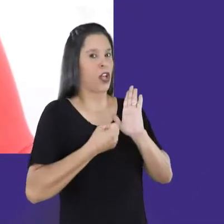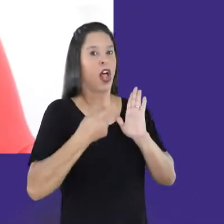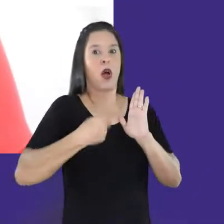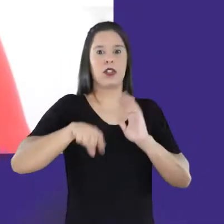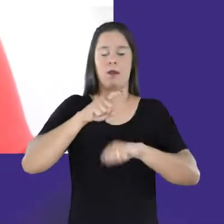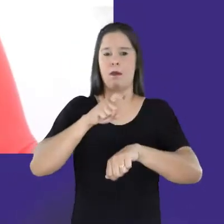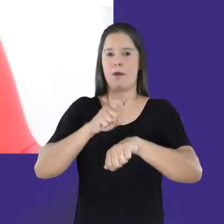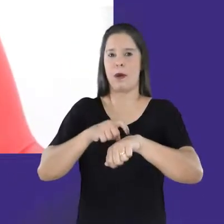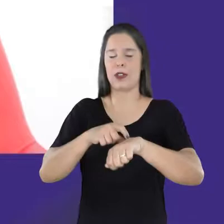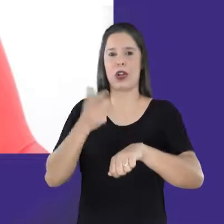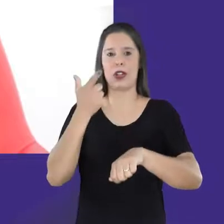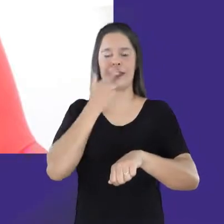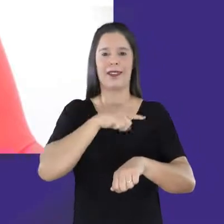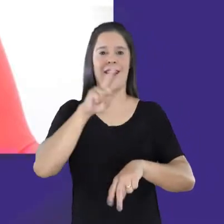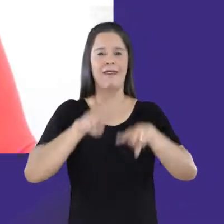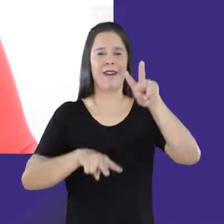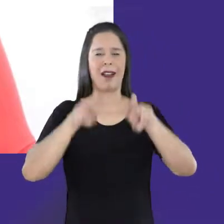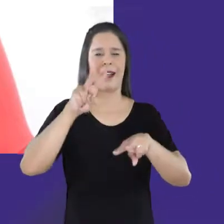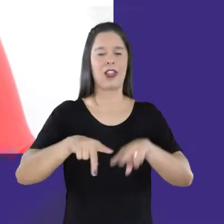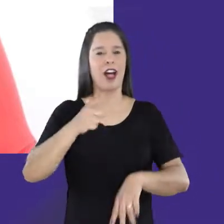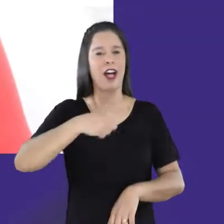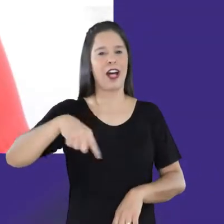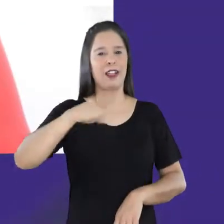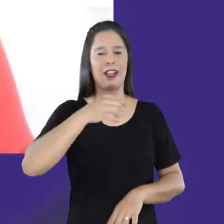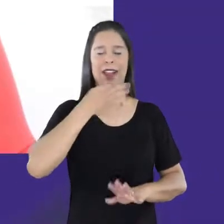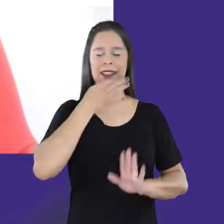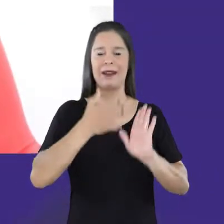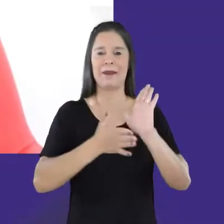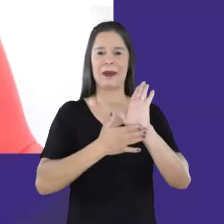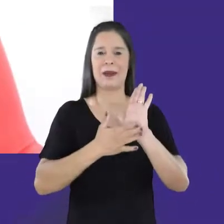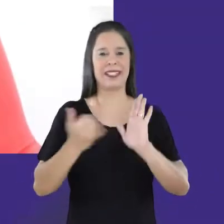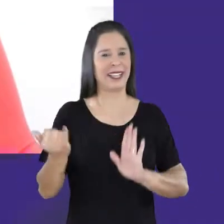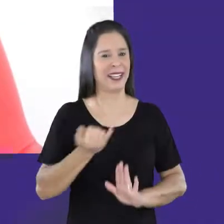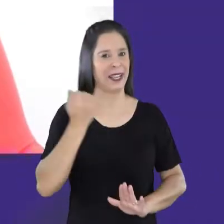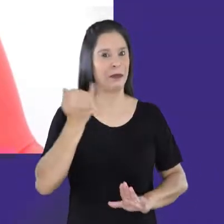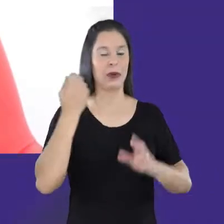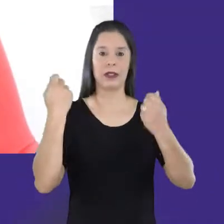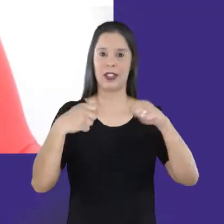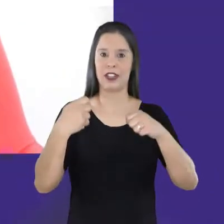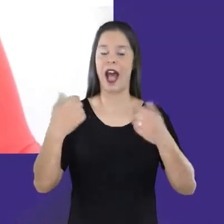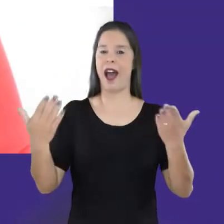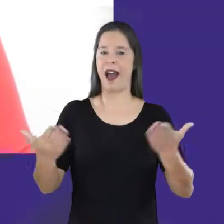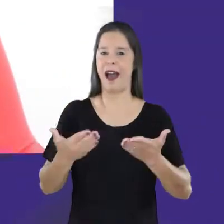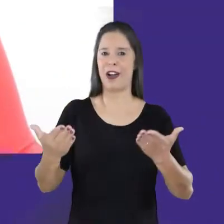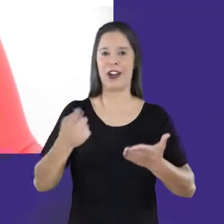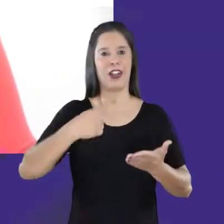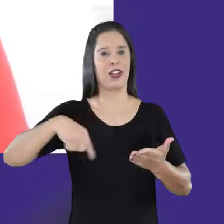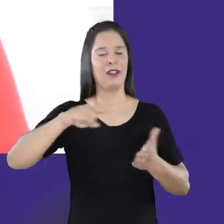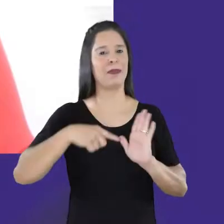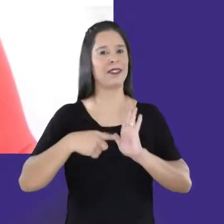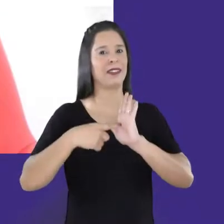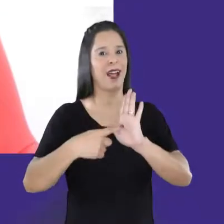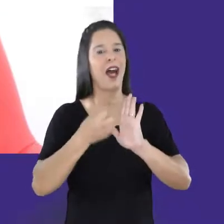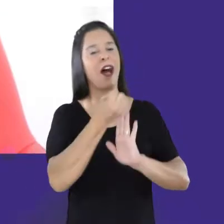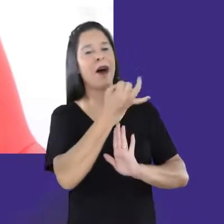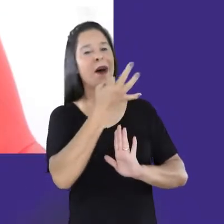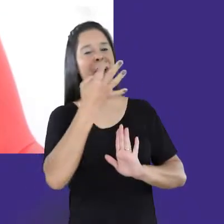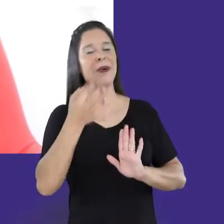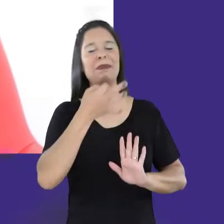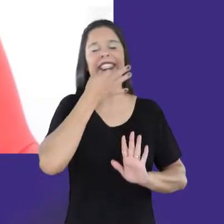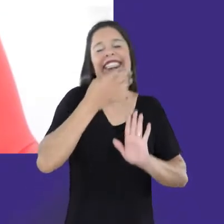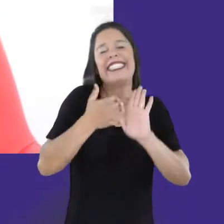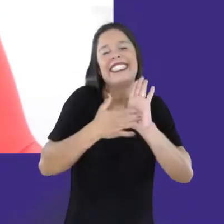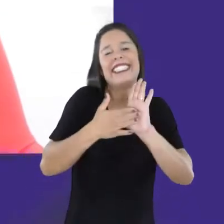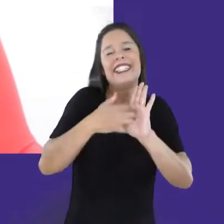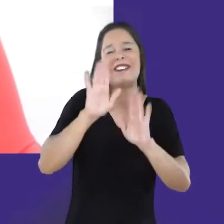Esse é o momento que a gente tem para convencer o avaliador de que a nossa proposta é importante e necessária. Vamos apresentar